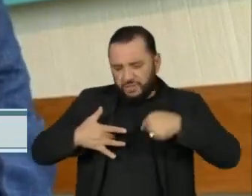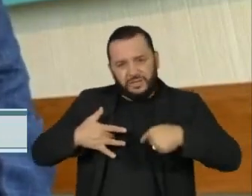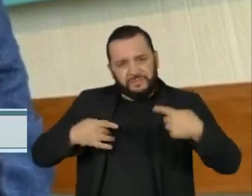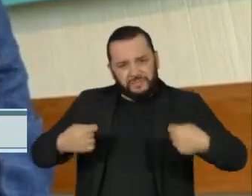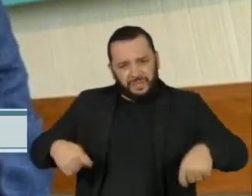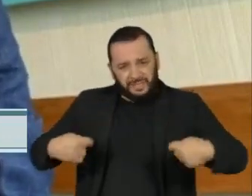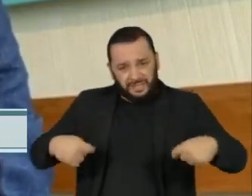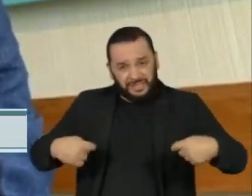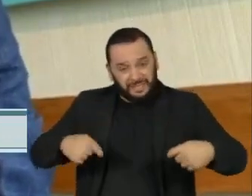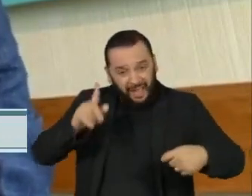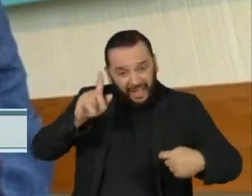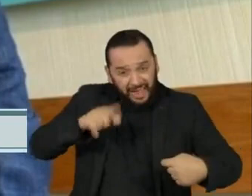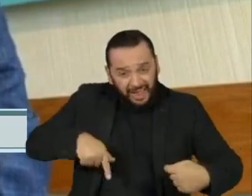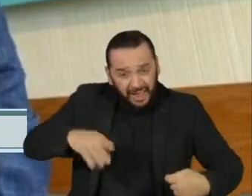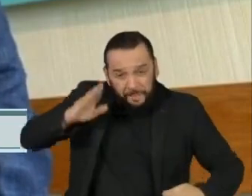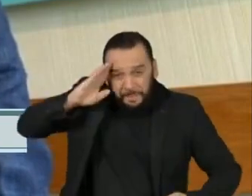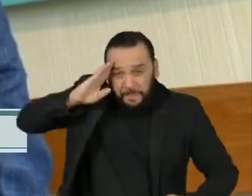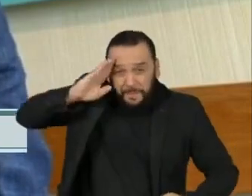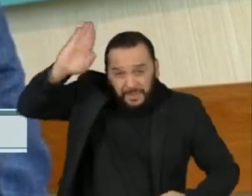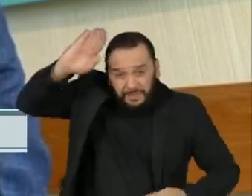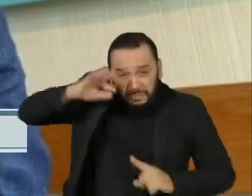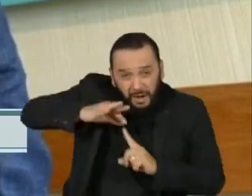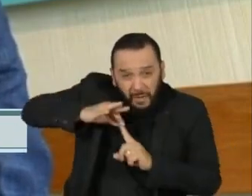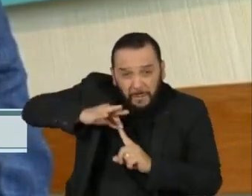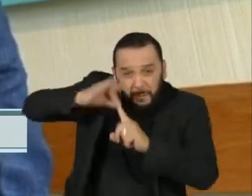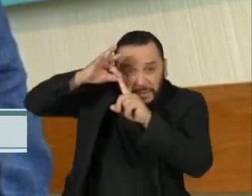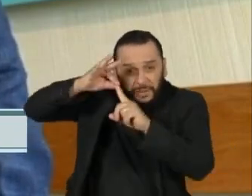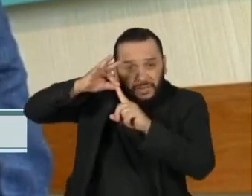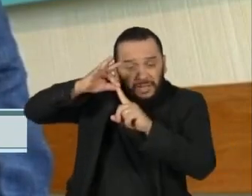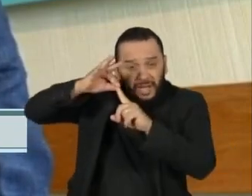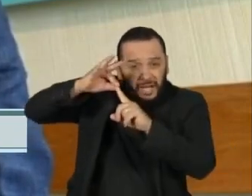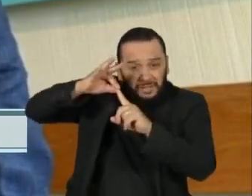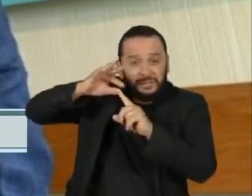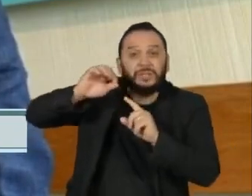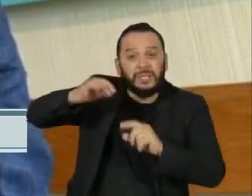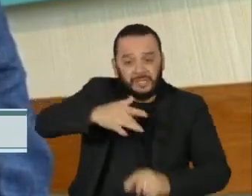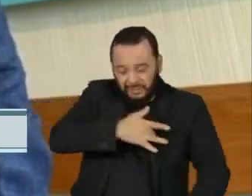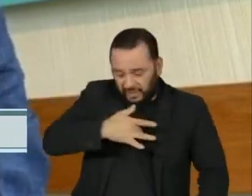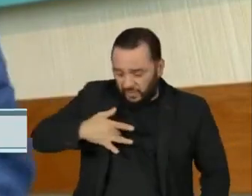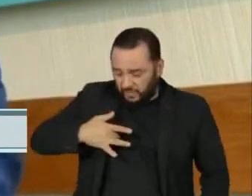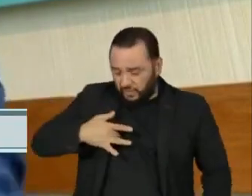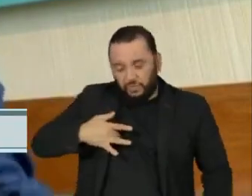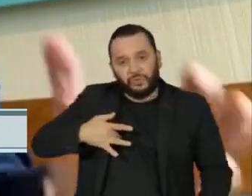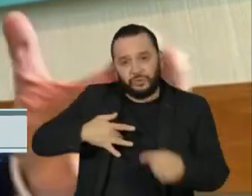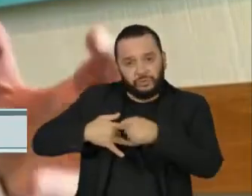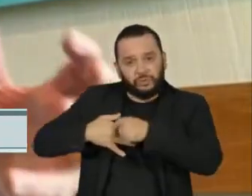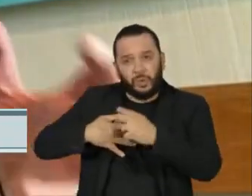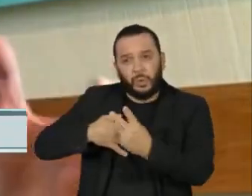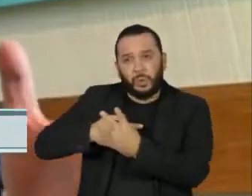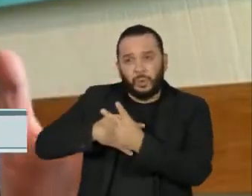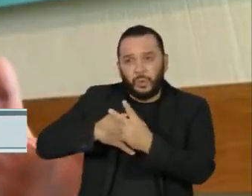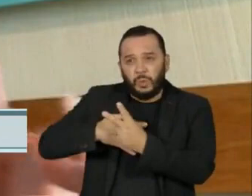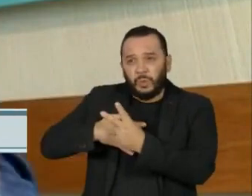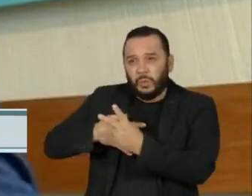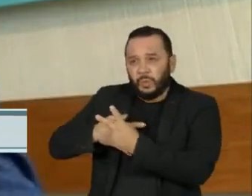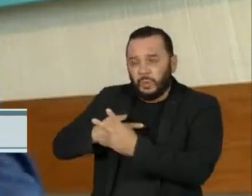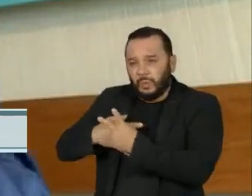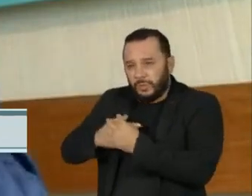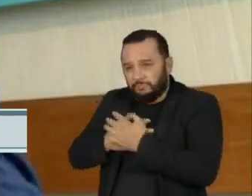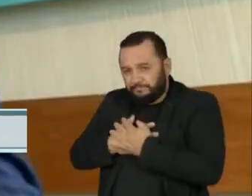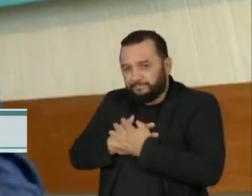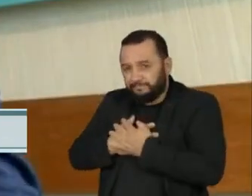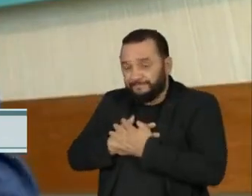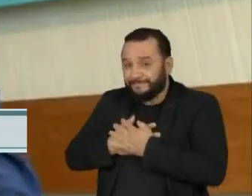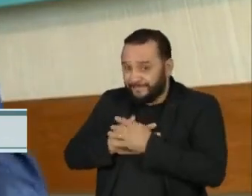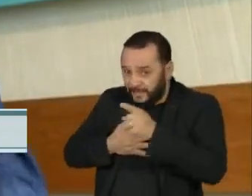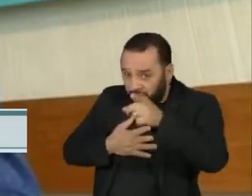torna-se uma prioridade para o indivíduo cuidar do seu maior patrimônio. Então, aquele indivíduo que,